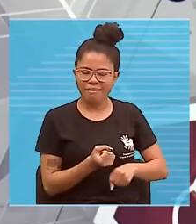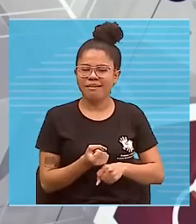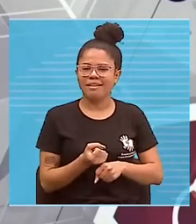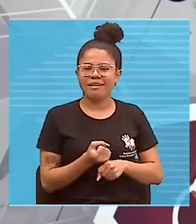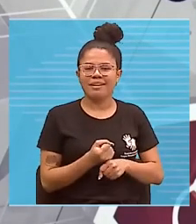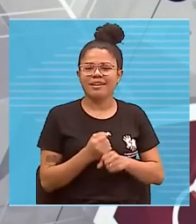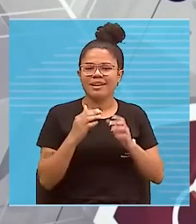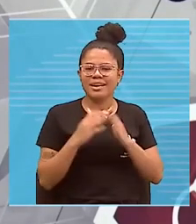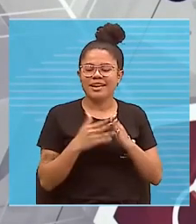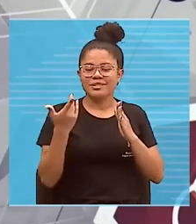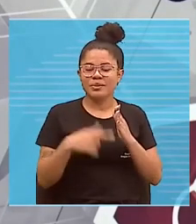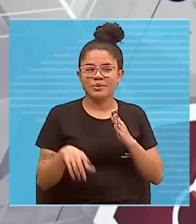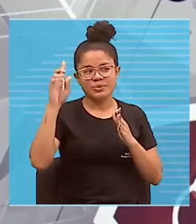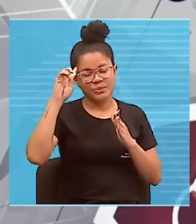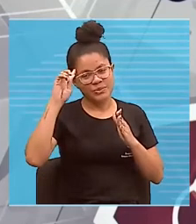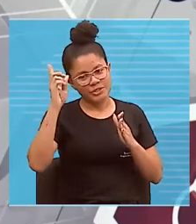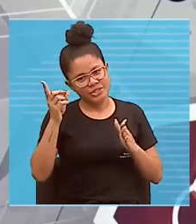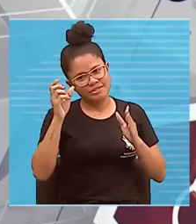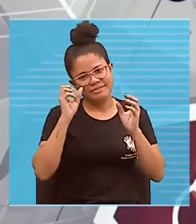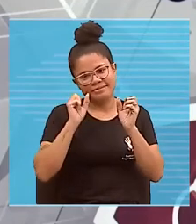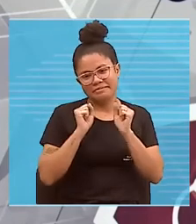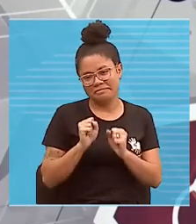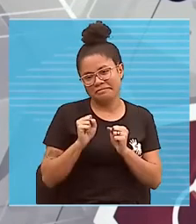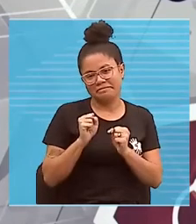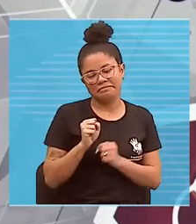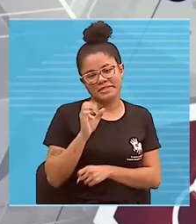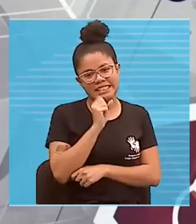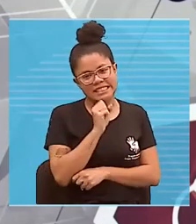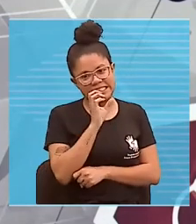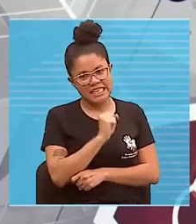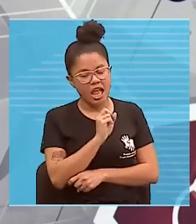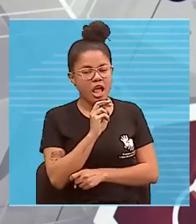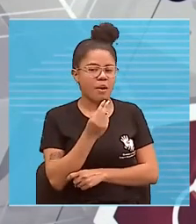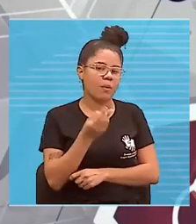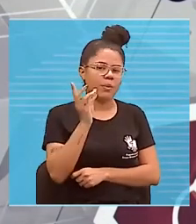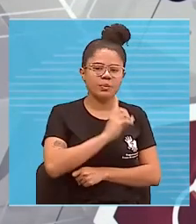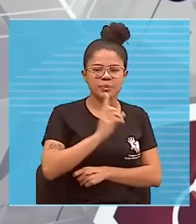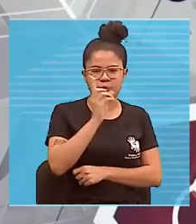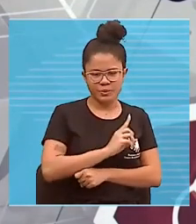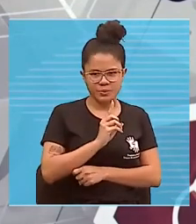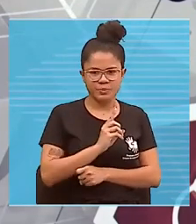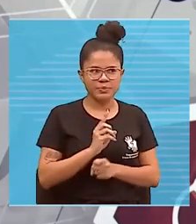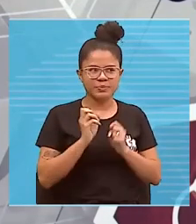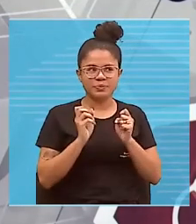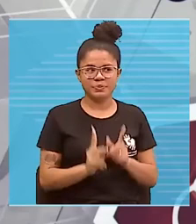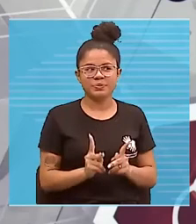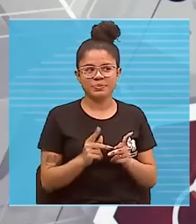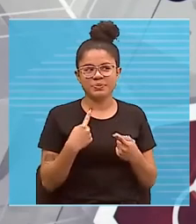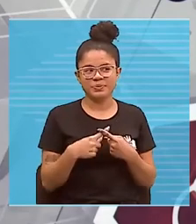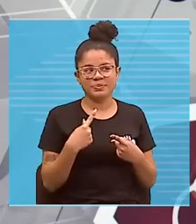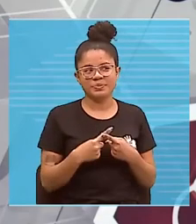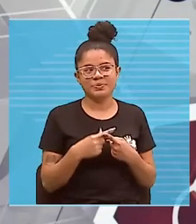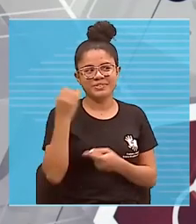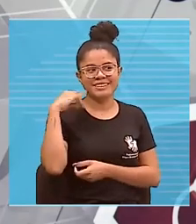quarta-feira é uma segunda a sábado né o domingo Oi Joyce